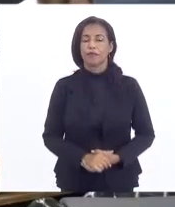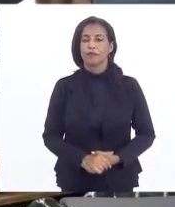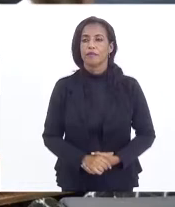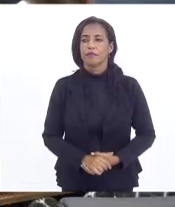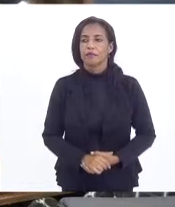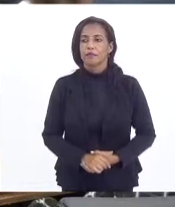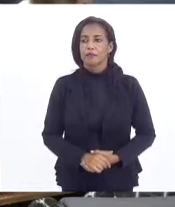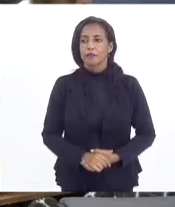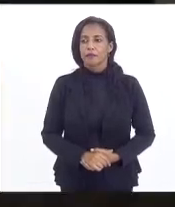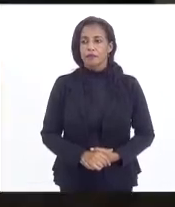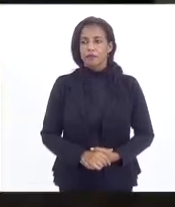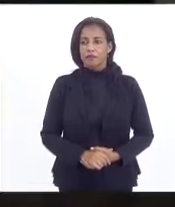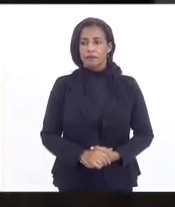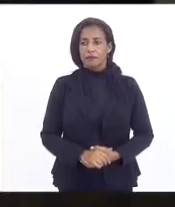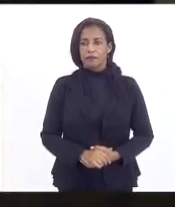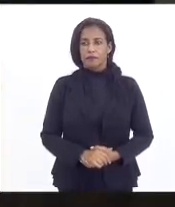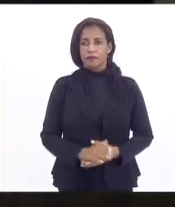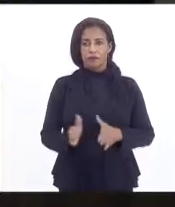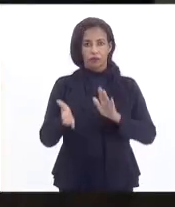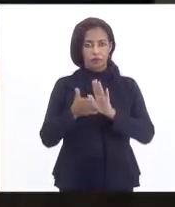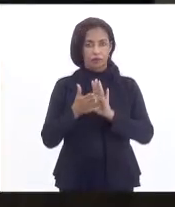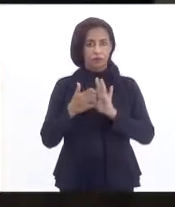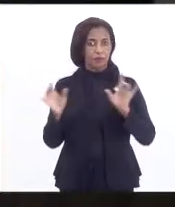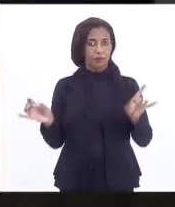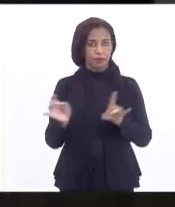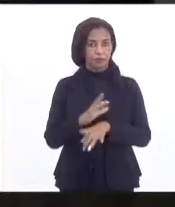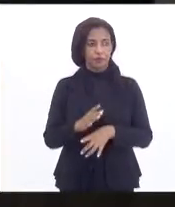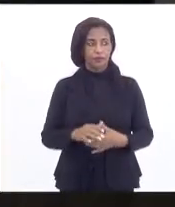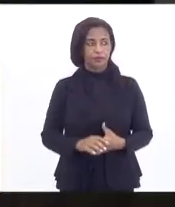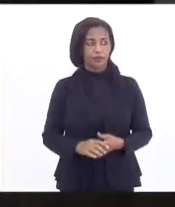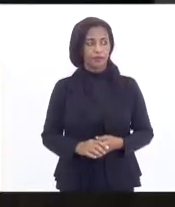Ok. Com os pareceres emitidos...